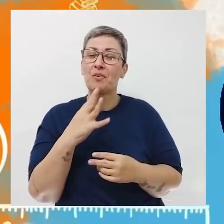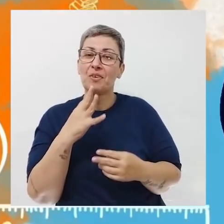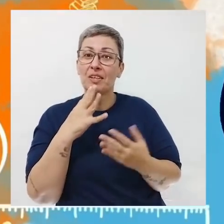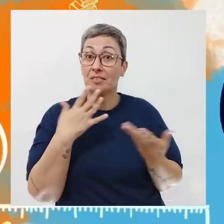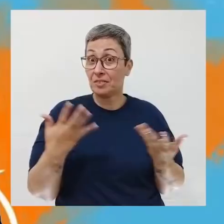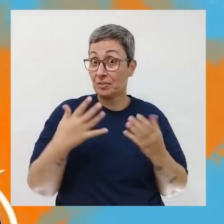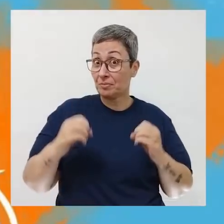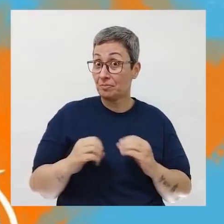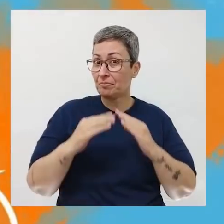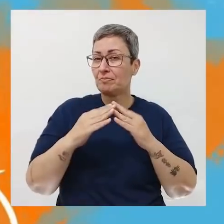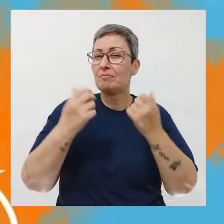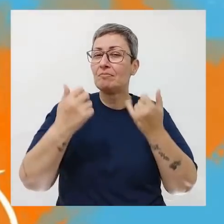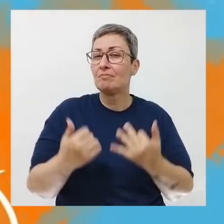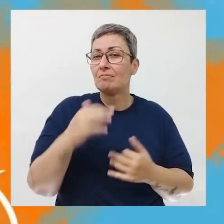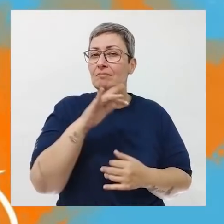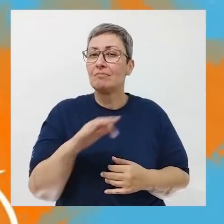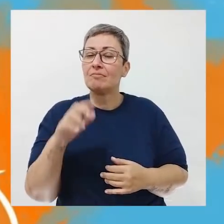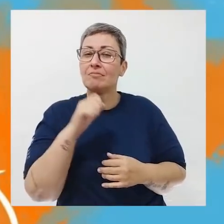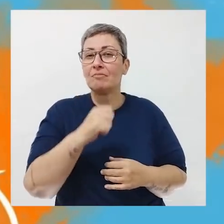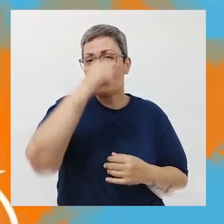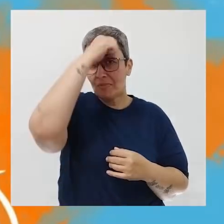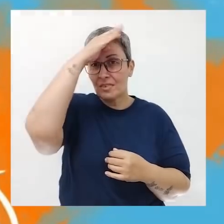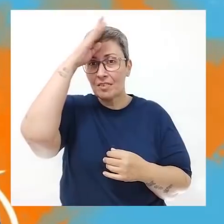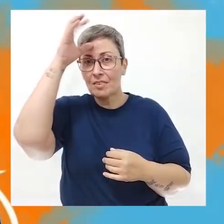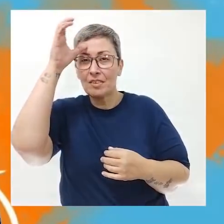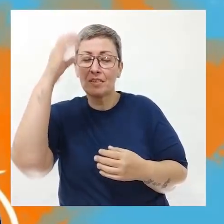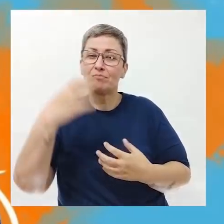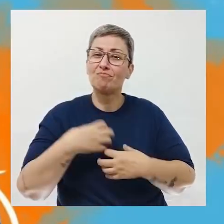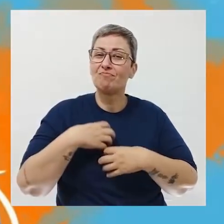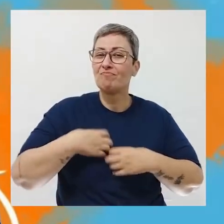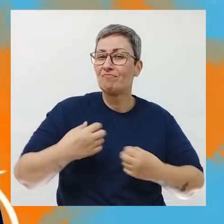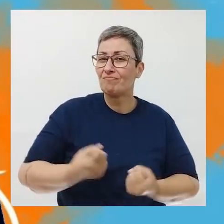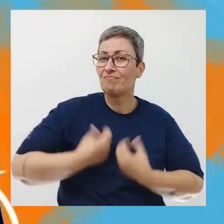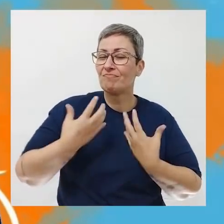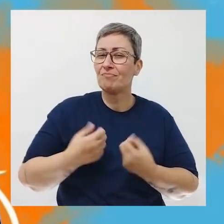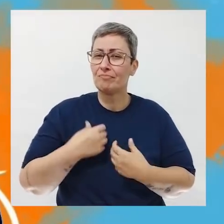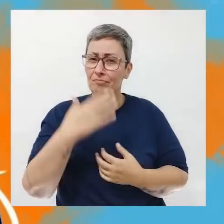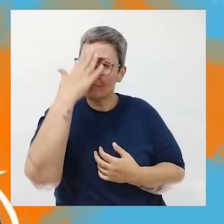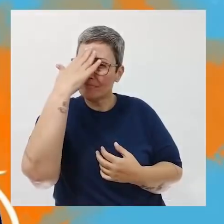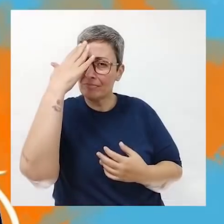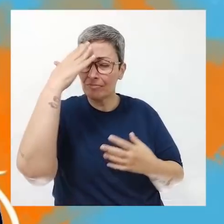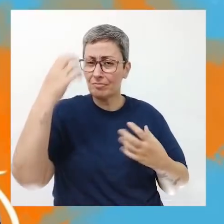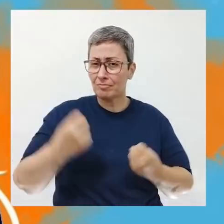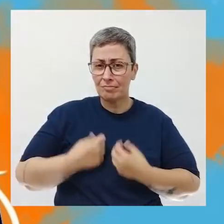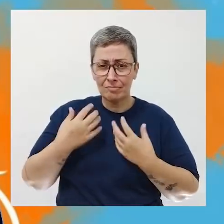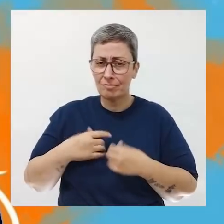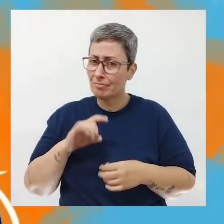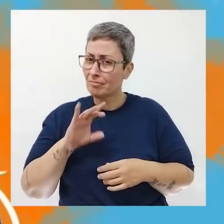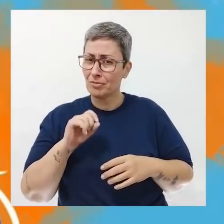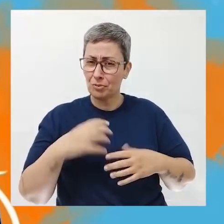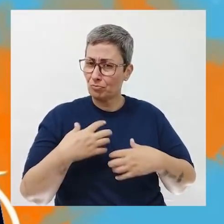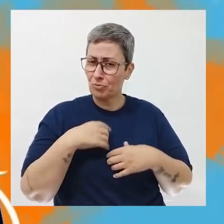no programa, e que fala de alfabeto e da alfabetização de uma forma bem poética. Vocês sabiam que a gente não se expressa apenas